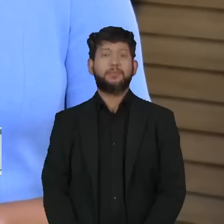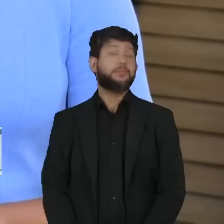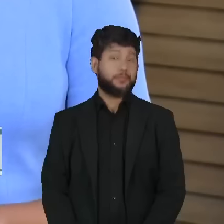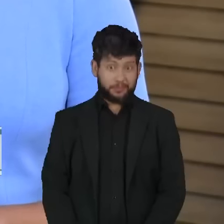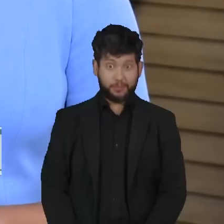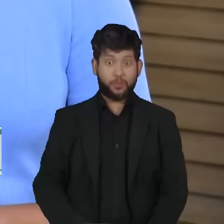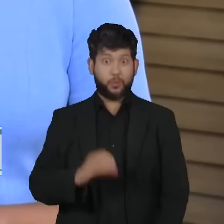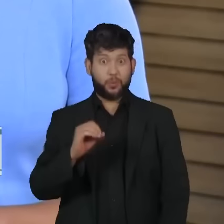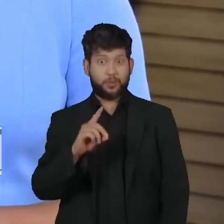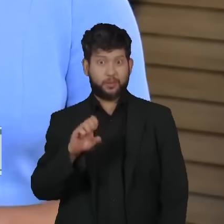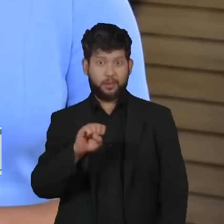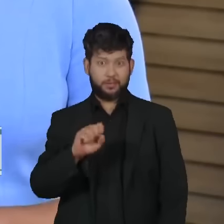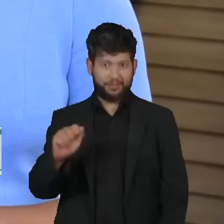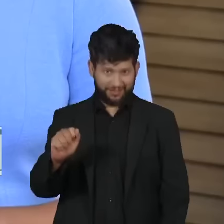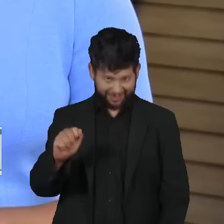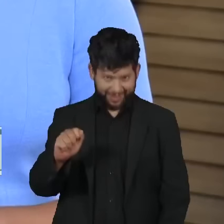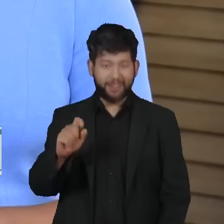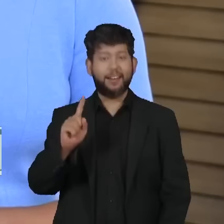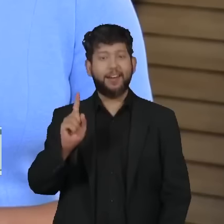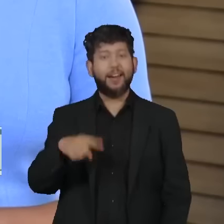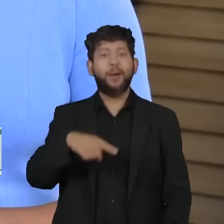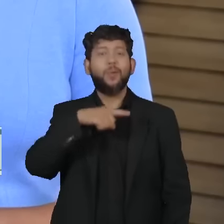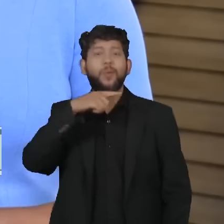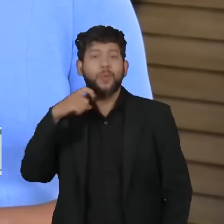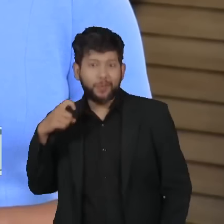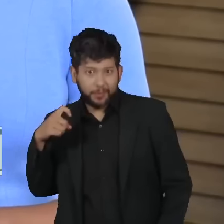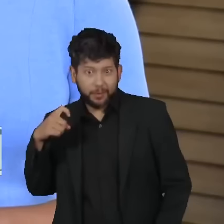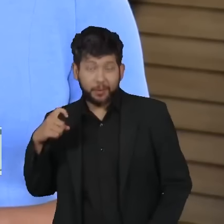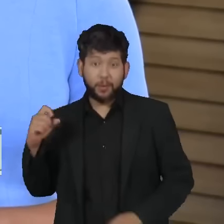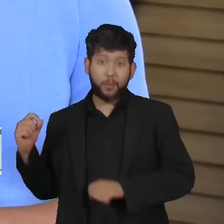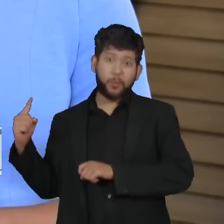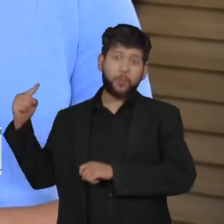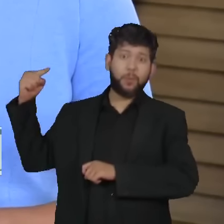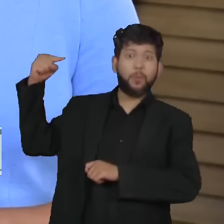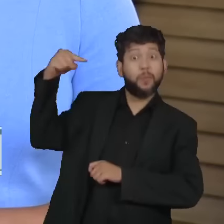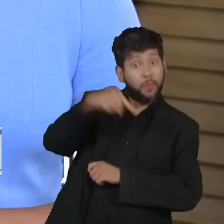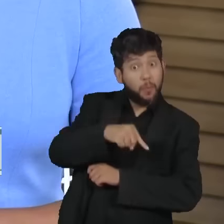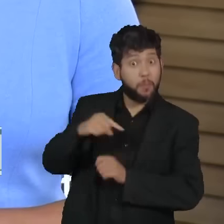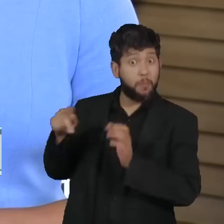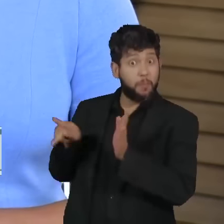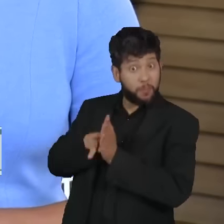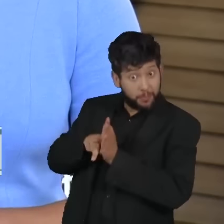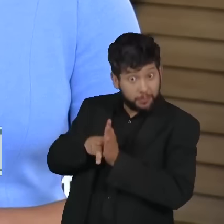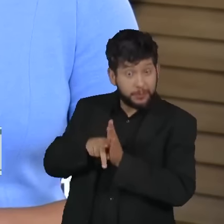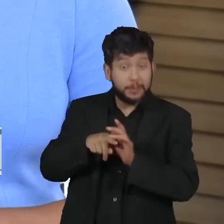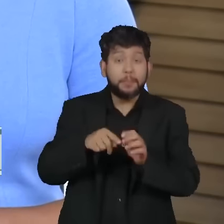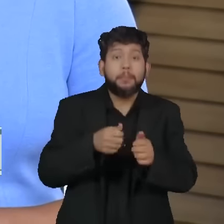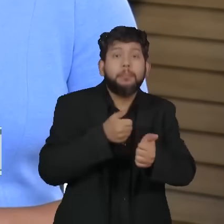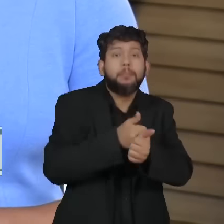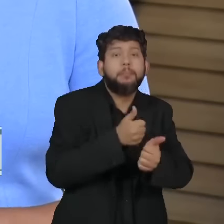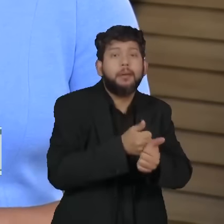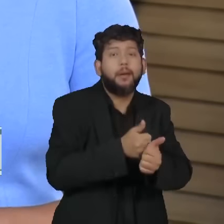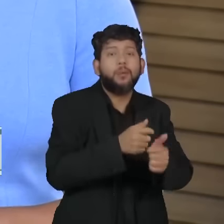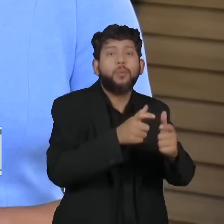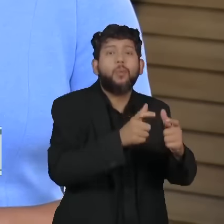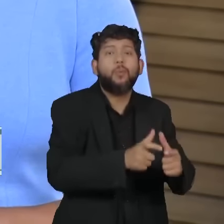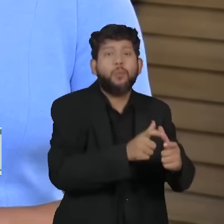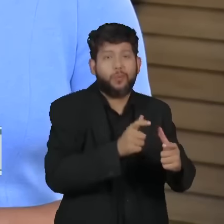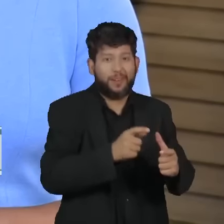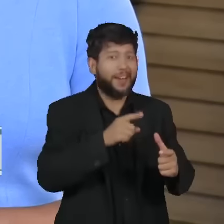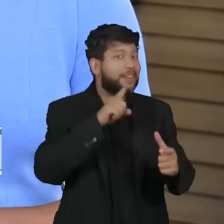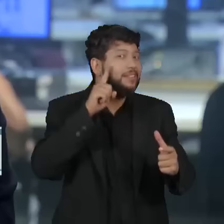Em Odessa, sul da Ucrânia, um míssil russo caiu a apenas alguns quarteirões da comitiva do presidente